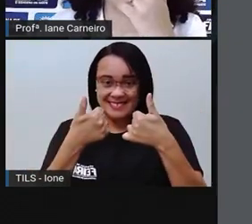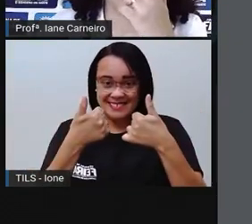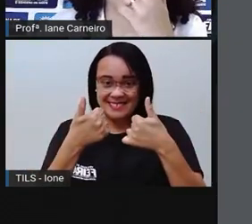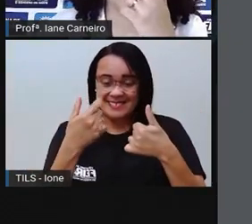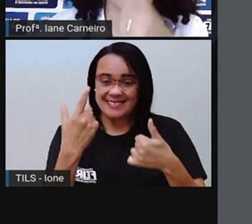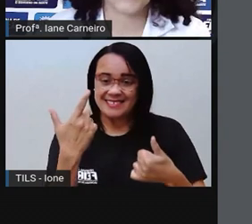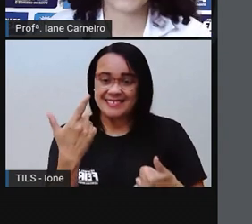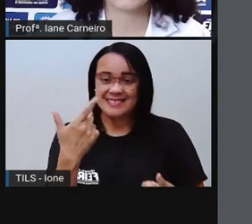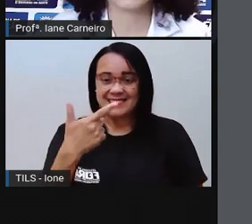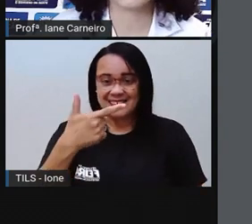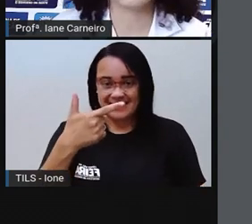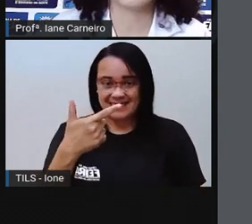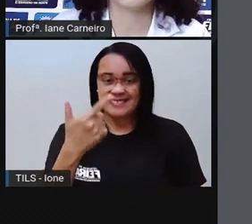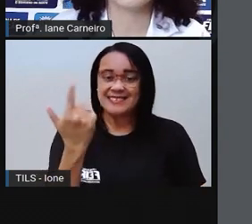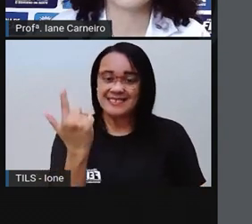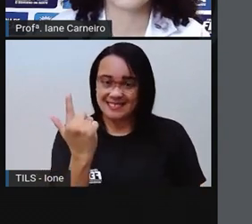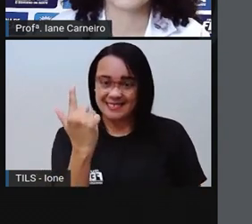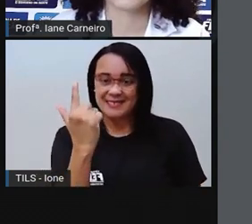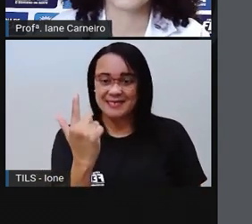Dois